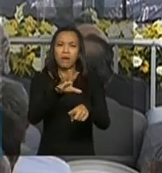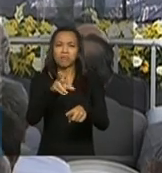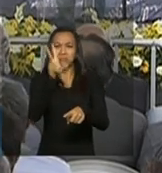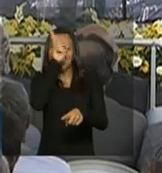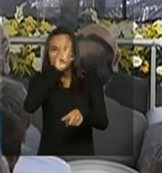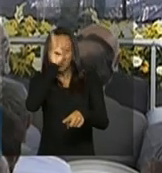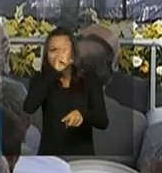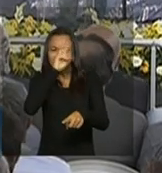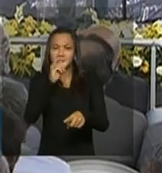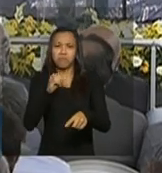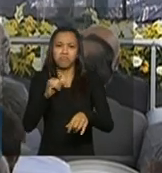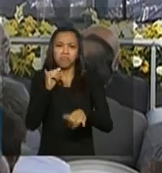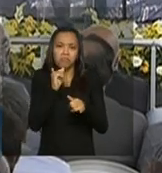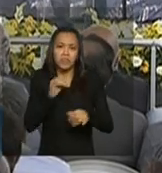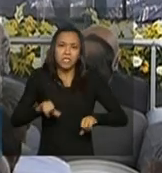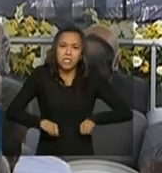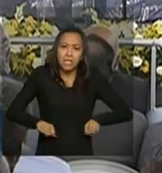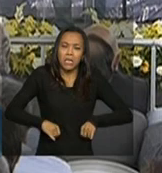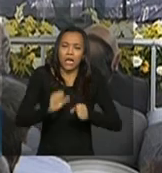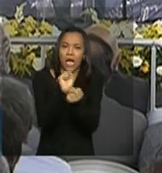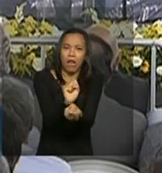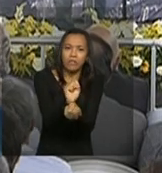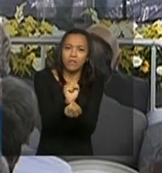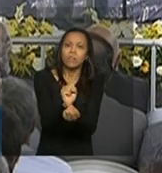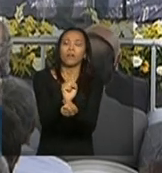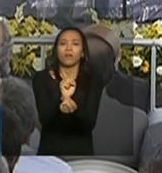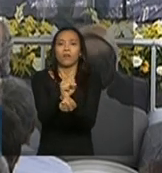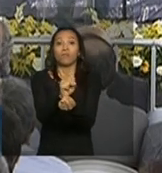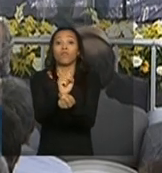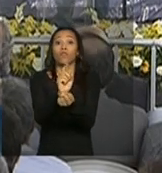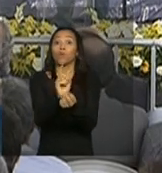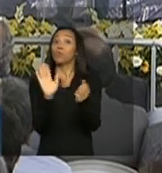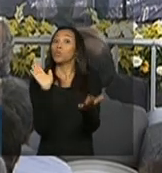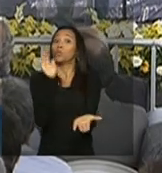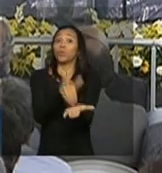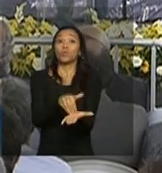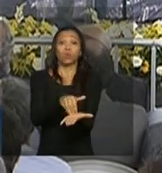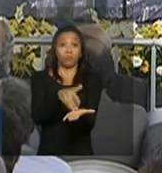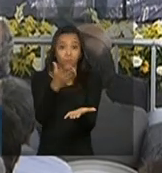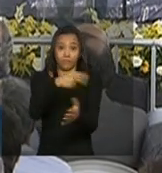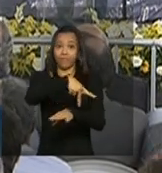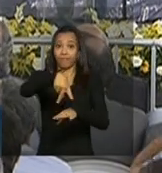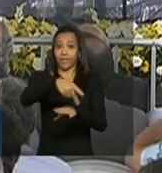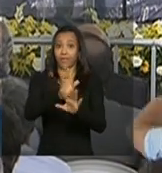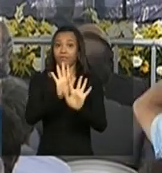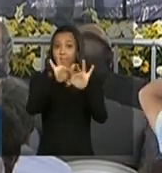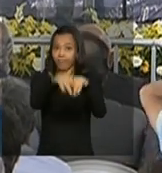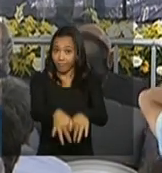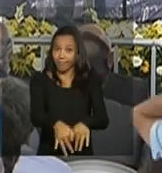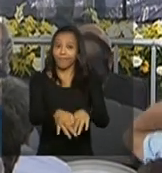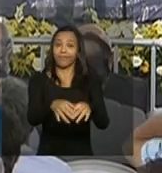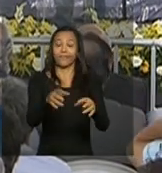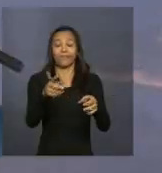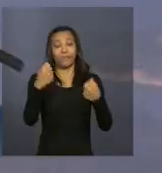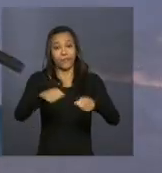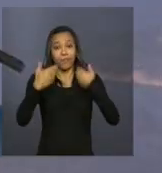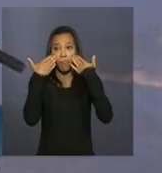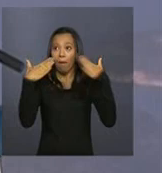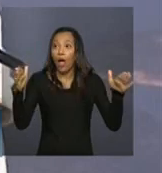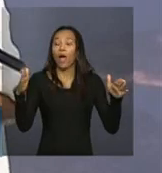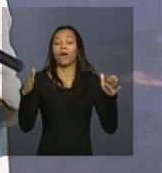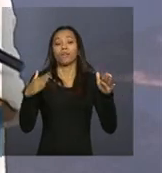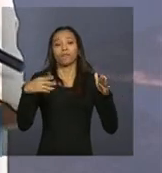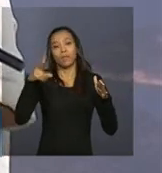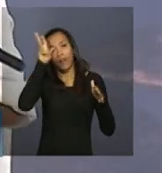da escravidão, o último país do Ocidente a acabar com a escravidão. Essa coisa que a gente tem que expor, tem que explicitar,